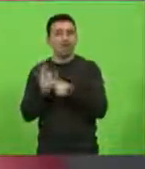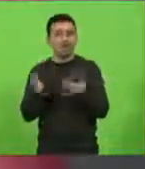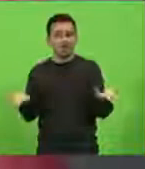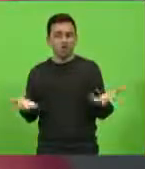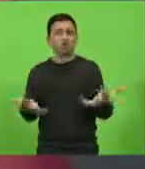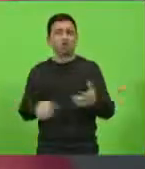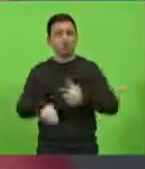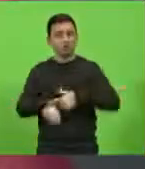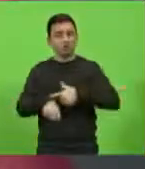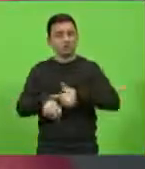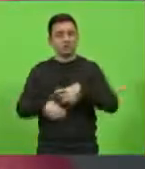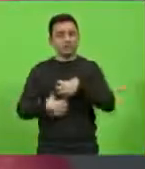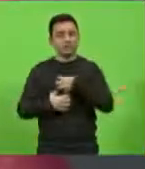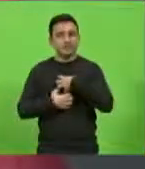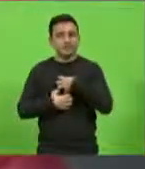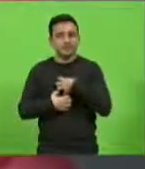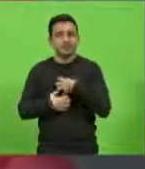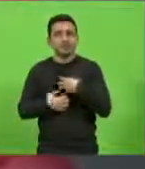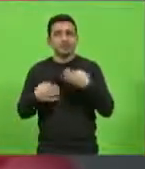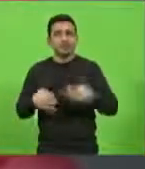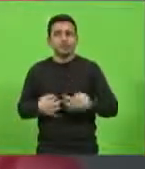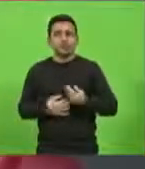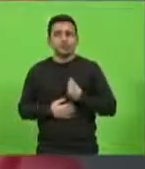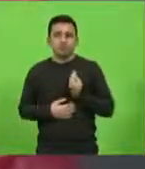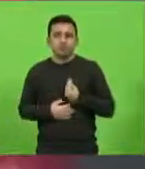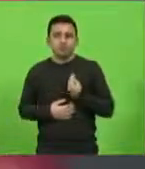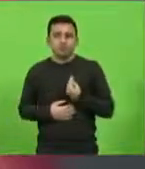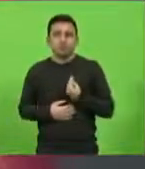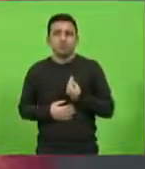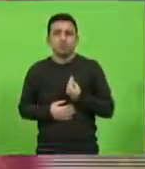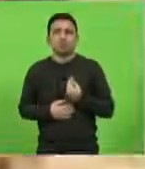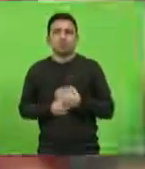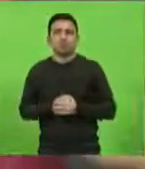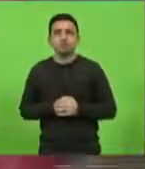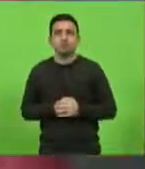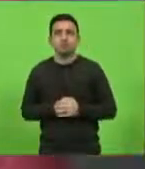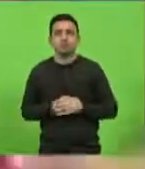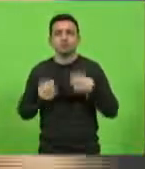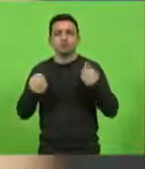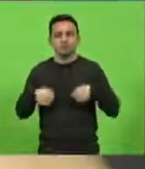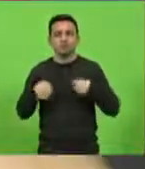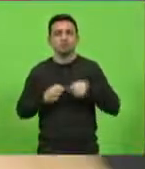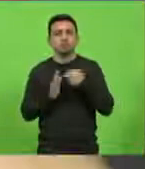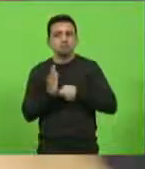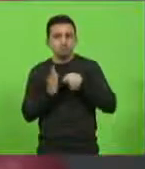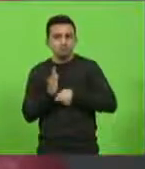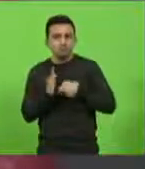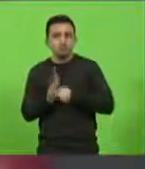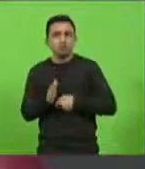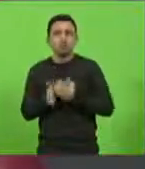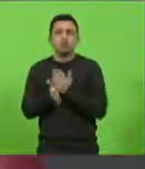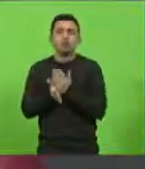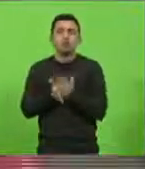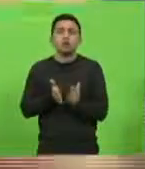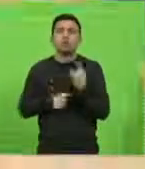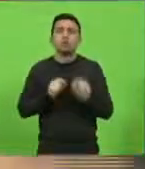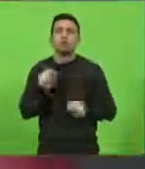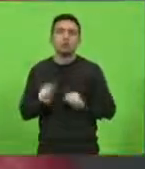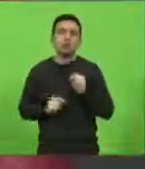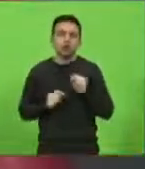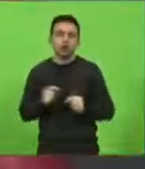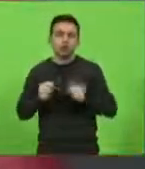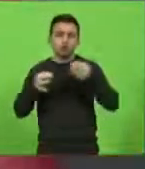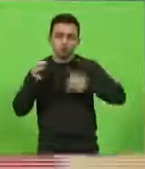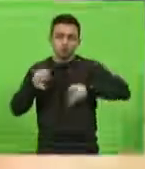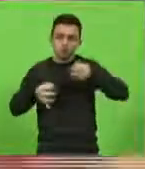sensíveis algum do vivenciado e nada não separou para enfrentá-los o que nos resta e que nunca falha é a justiça e